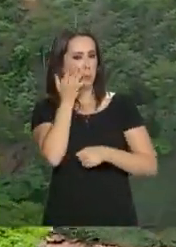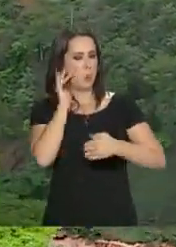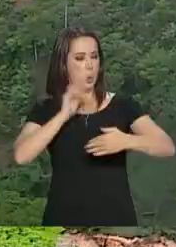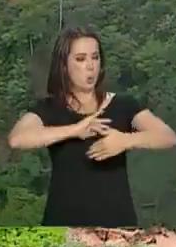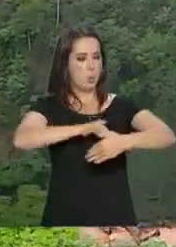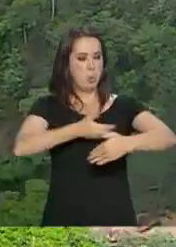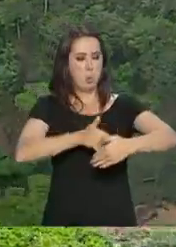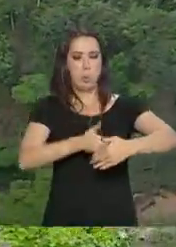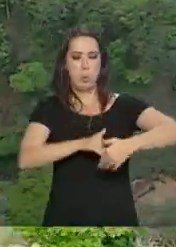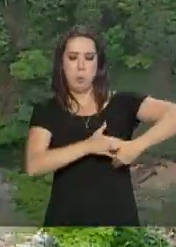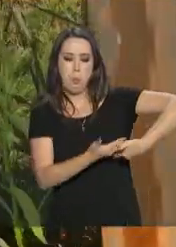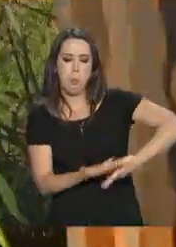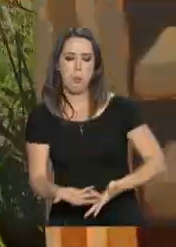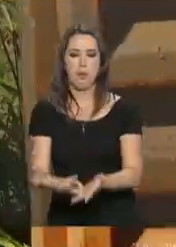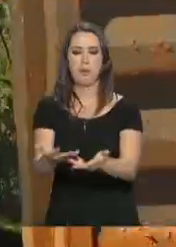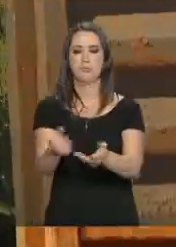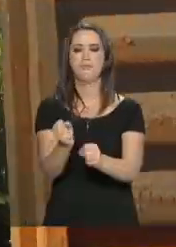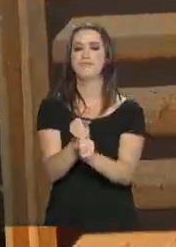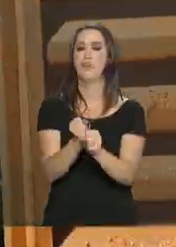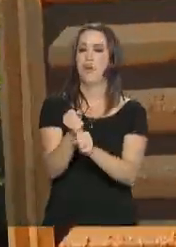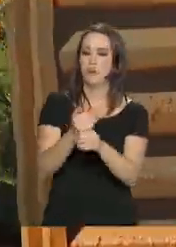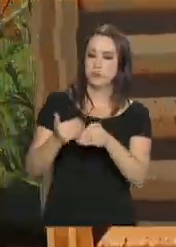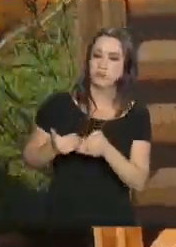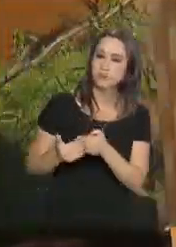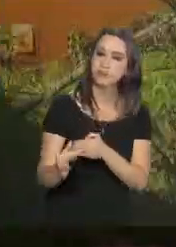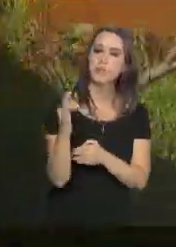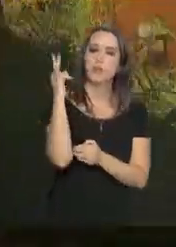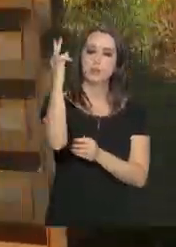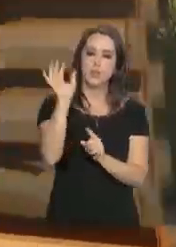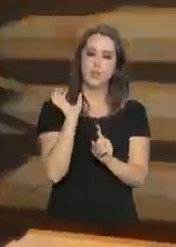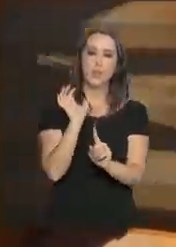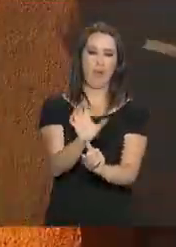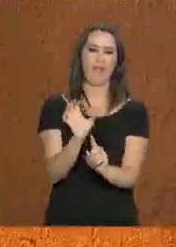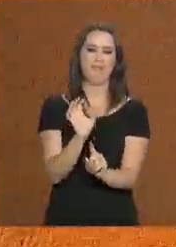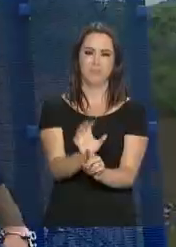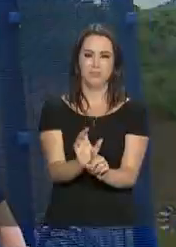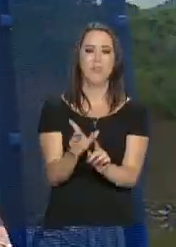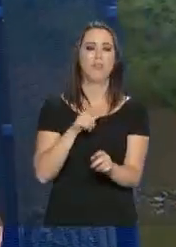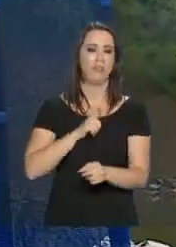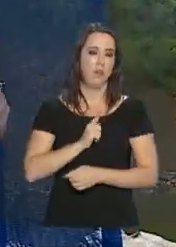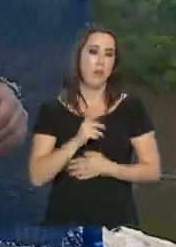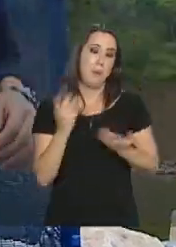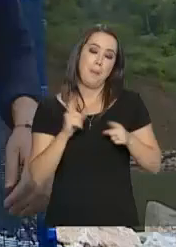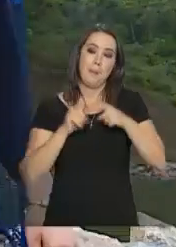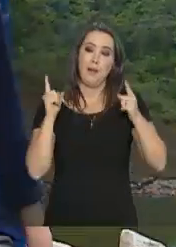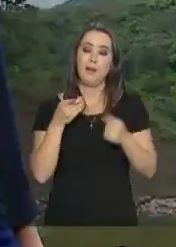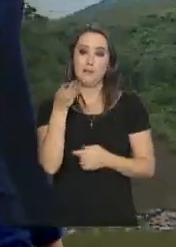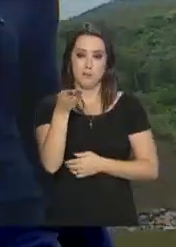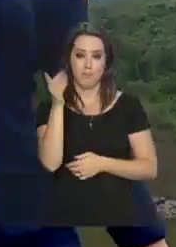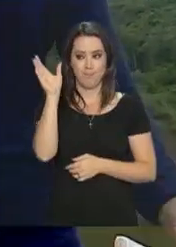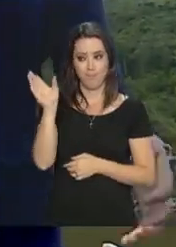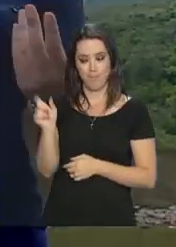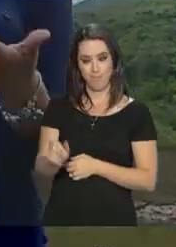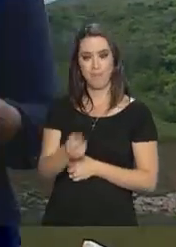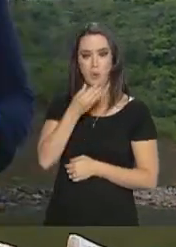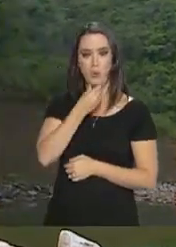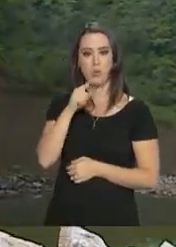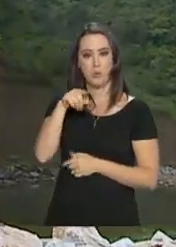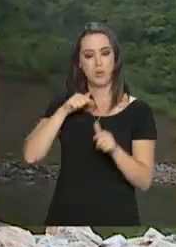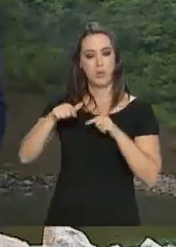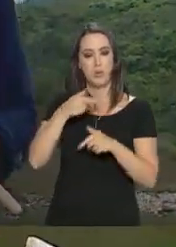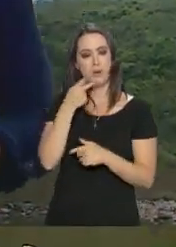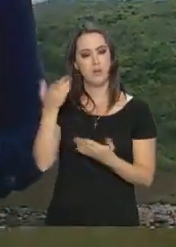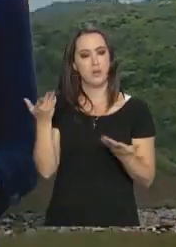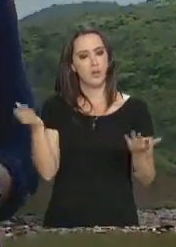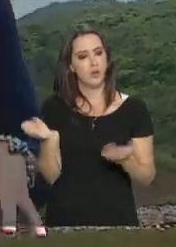ainda vai levar anos. Efeitos dos impactos ainda serão identificados. Mas para Anderson, o trabalho agora